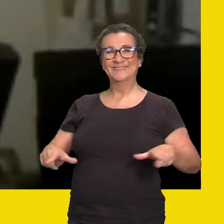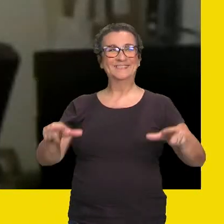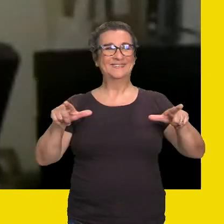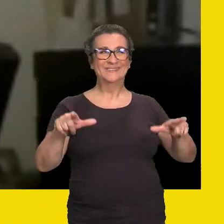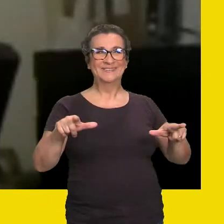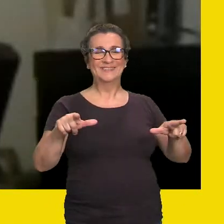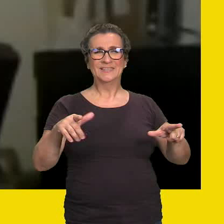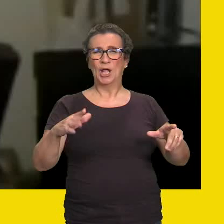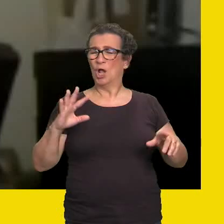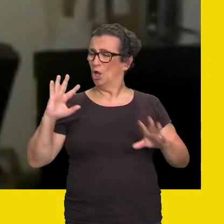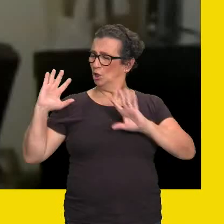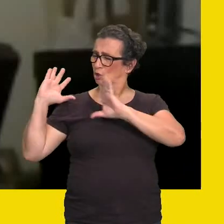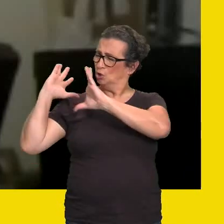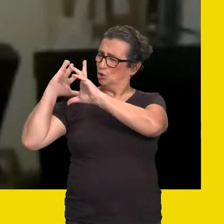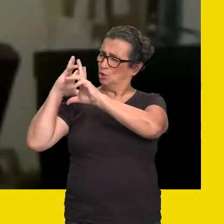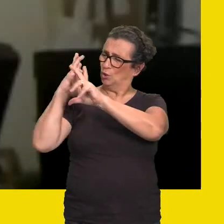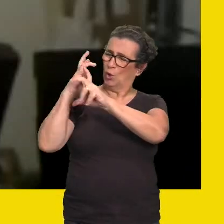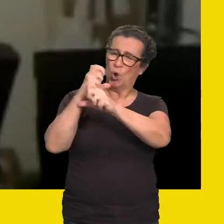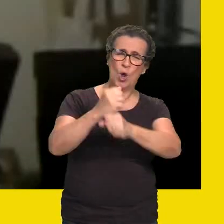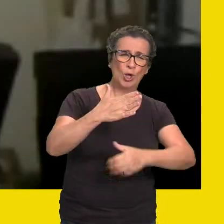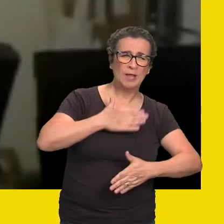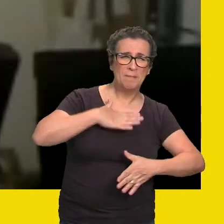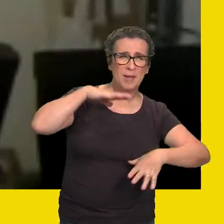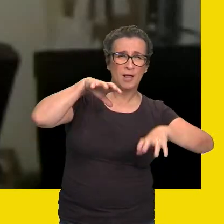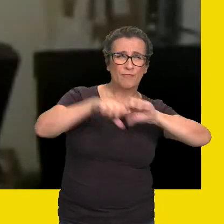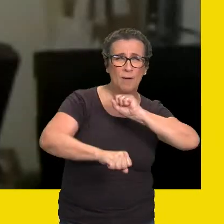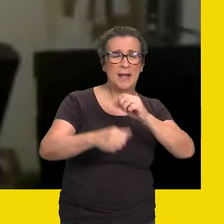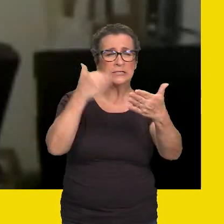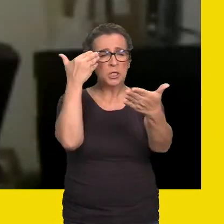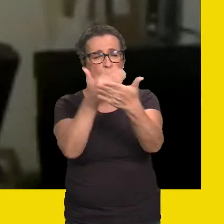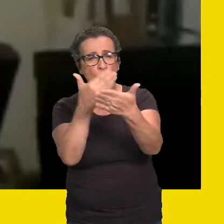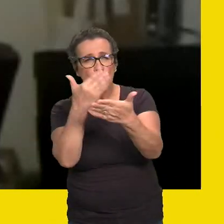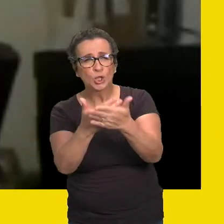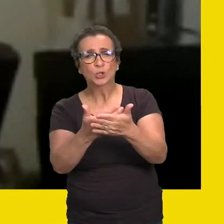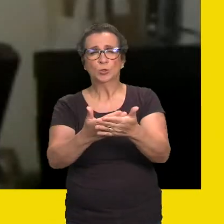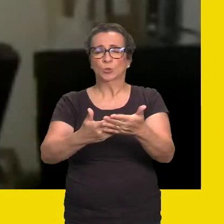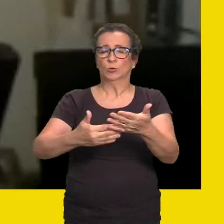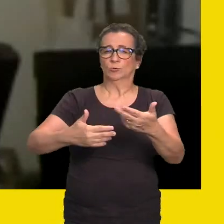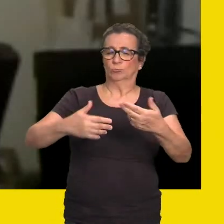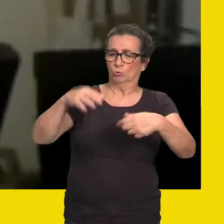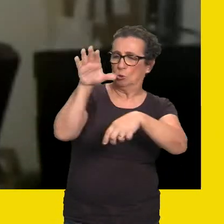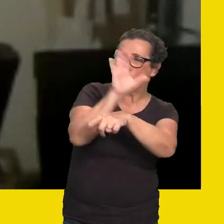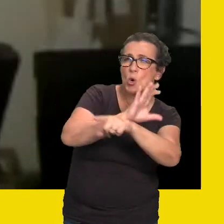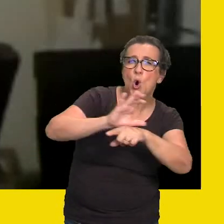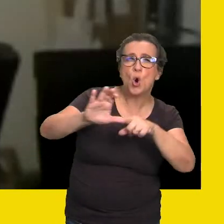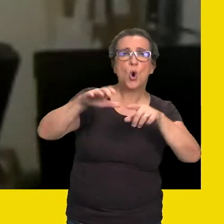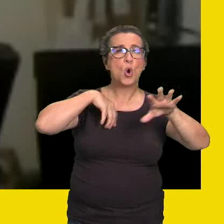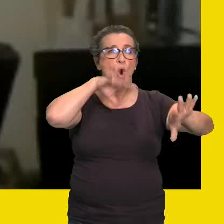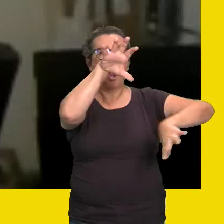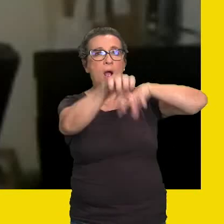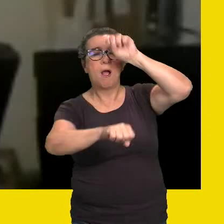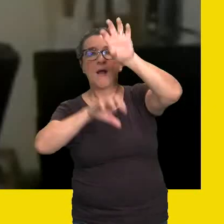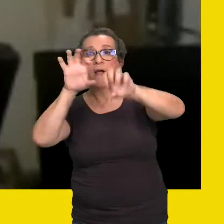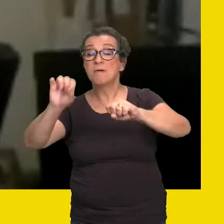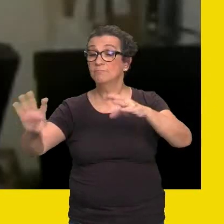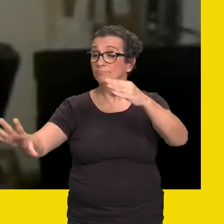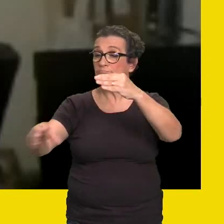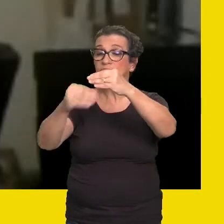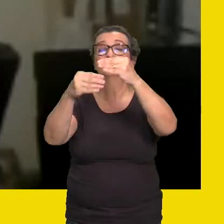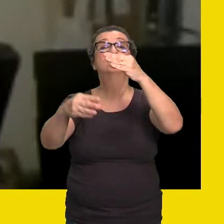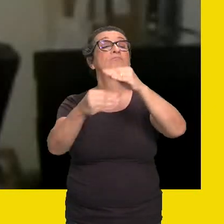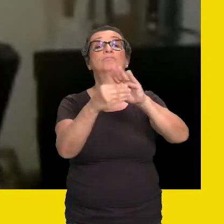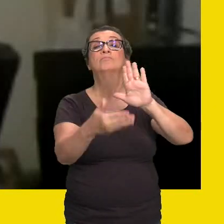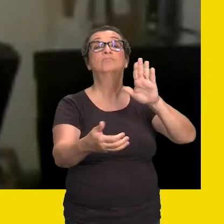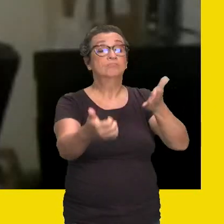processo formativo, todos os estudos, todos os cursos que eu busquei, eles estavam pautados